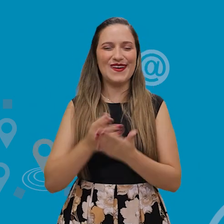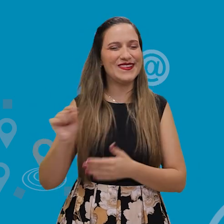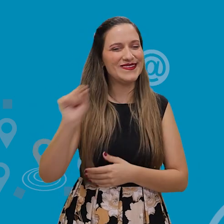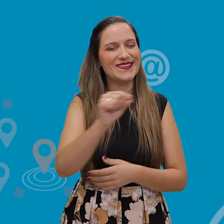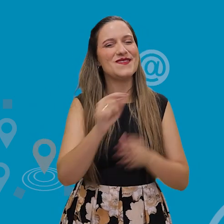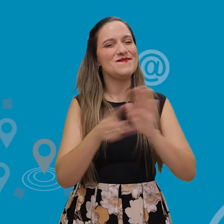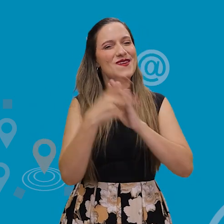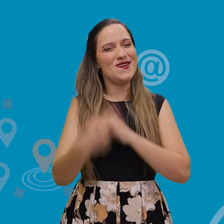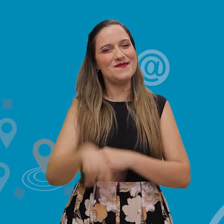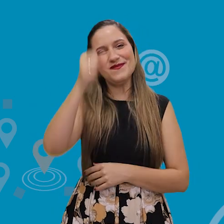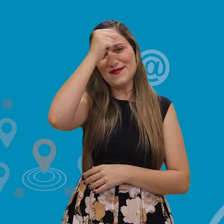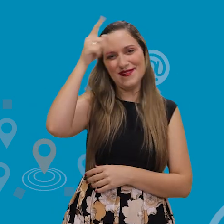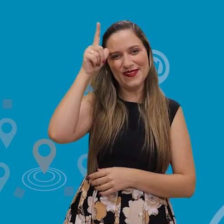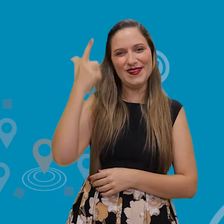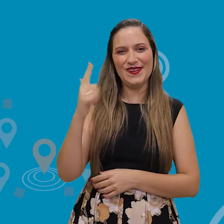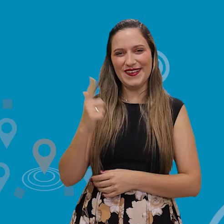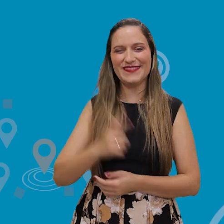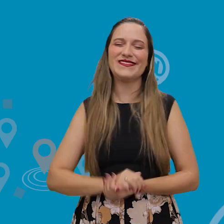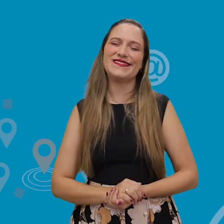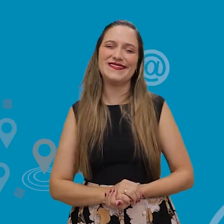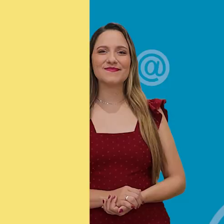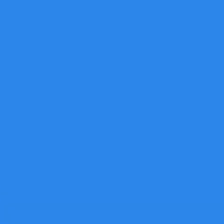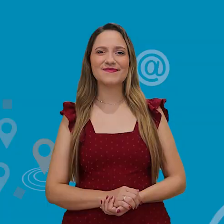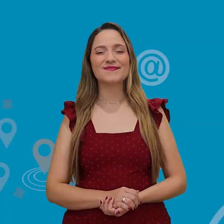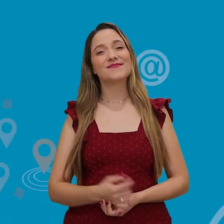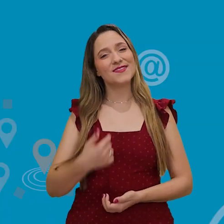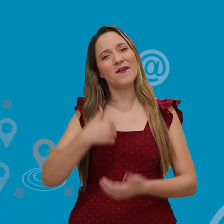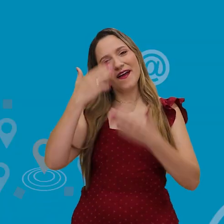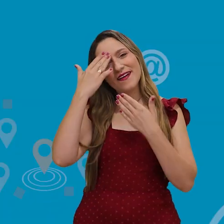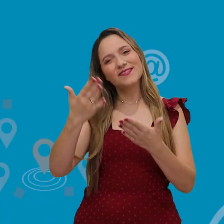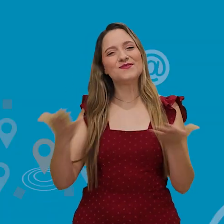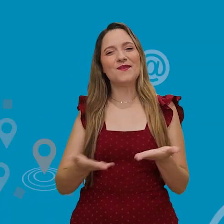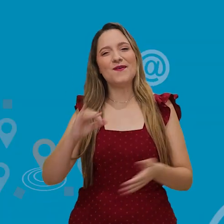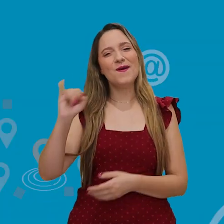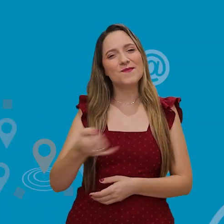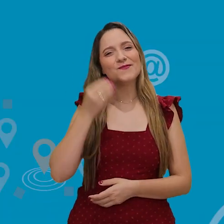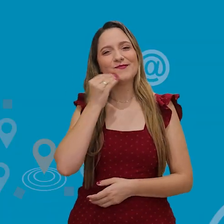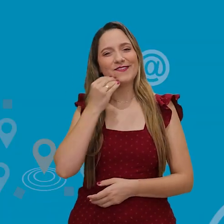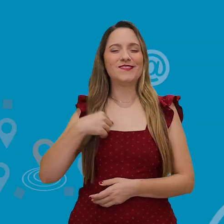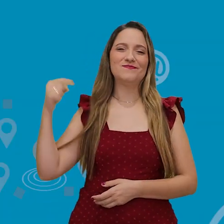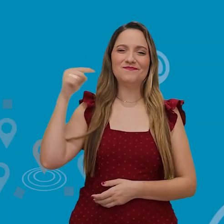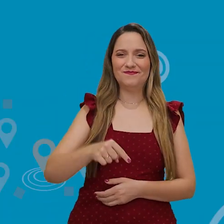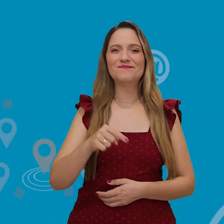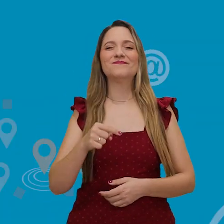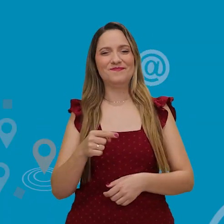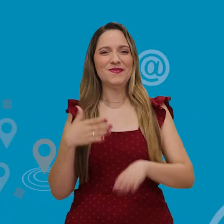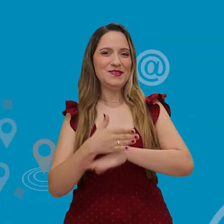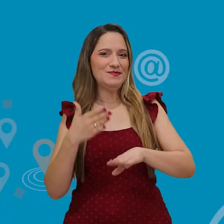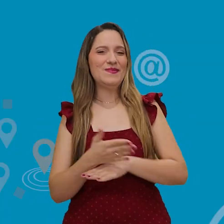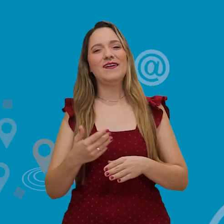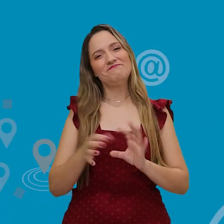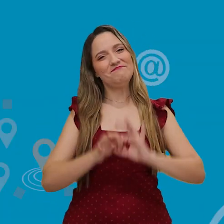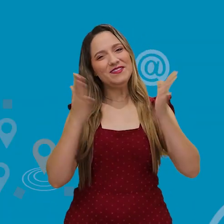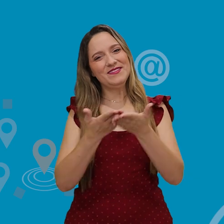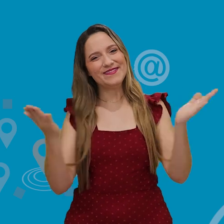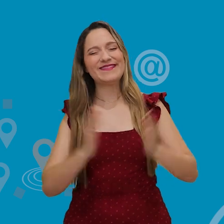nossas escolas da rede municipal de Goiânia. Eu que agradeço a oportunidade de estar participando do programa e